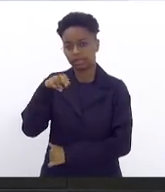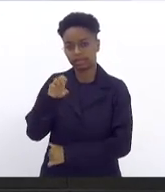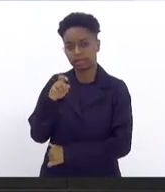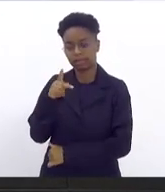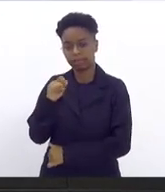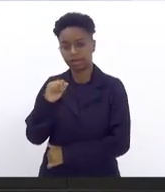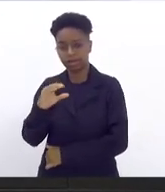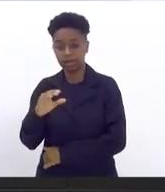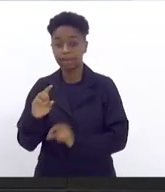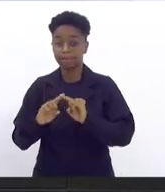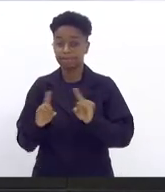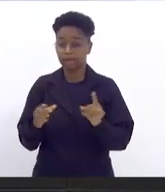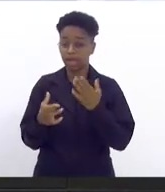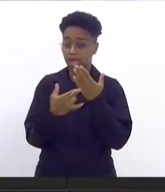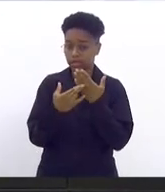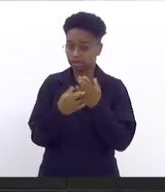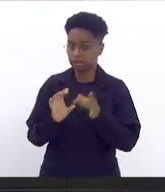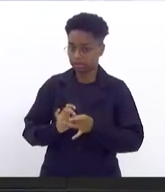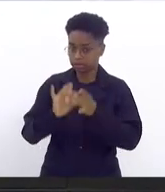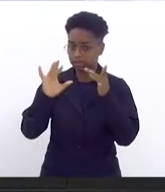que o regimento